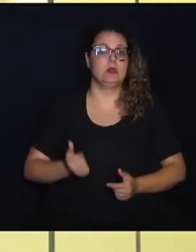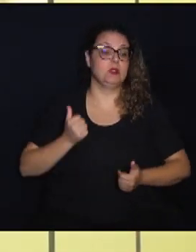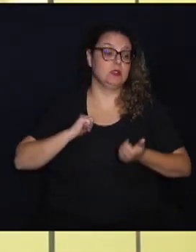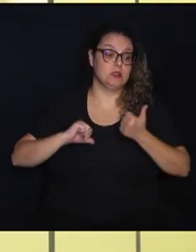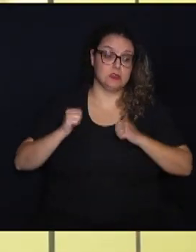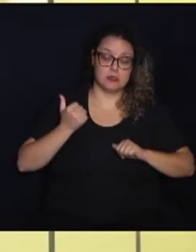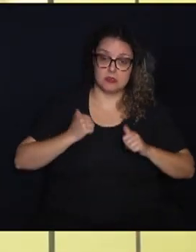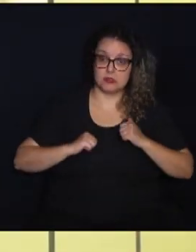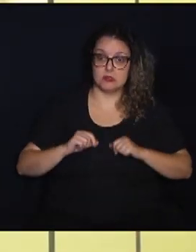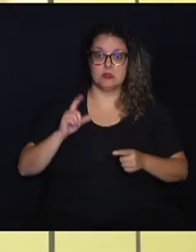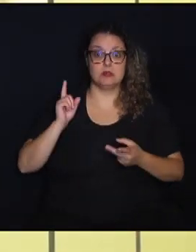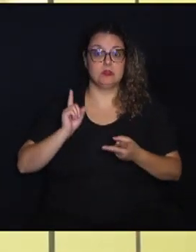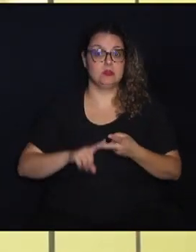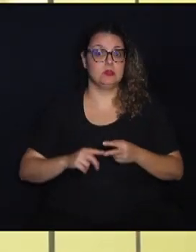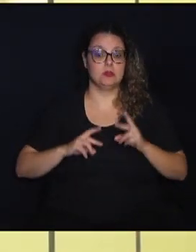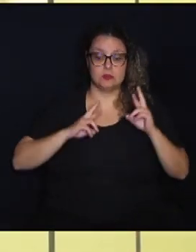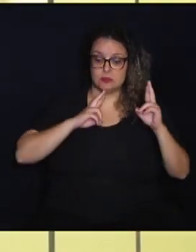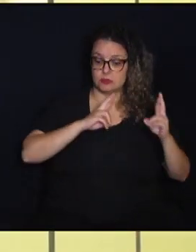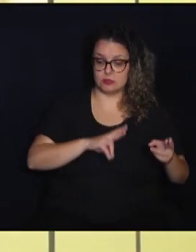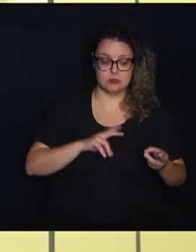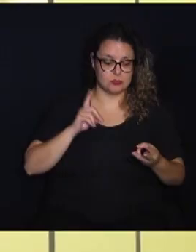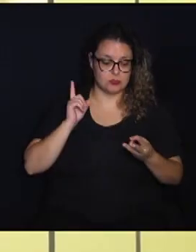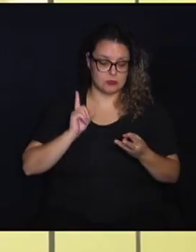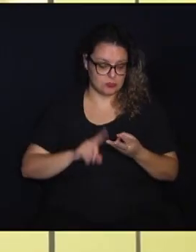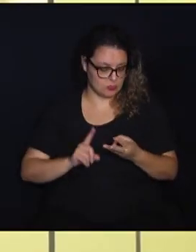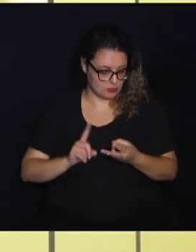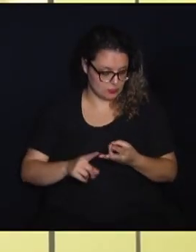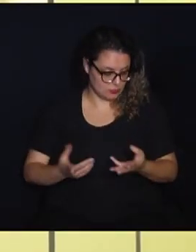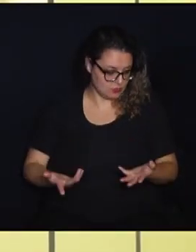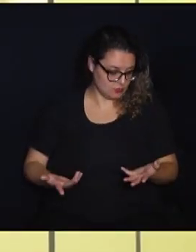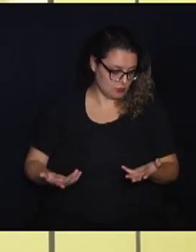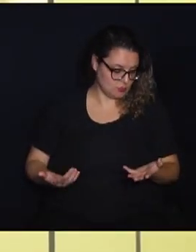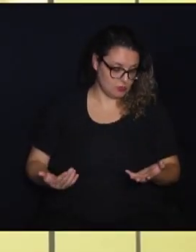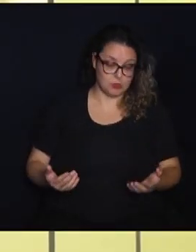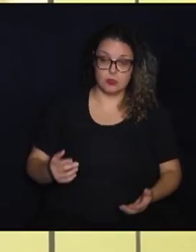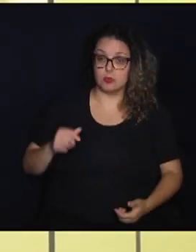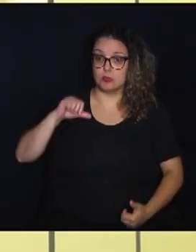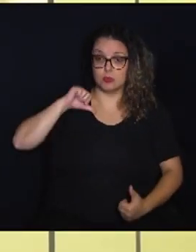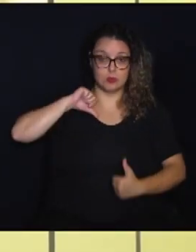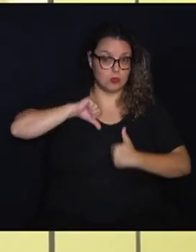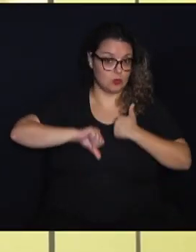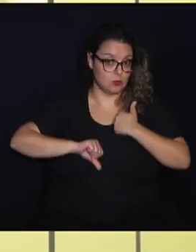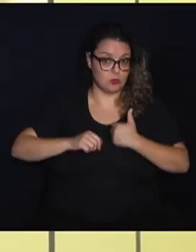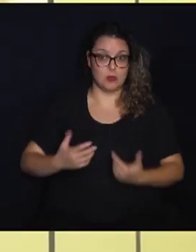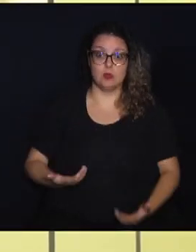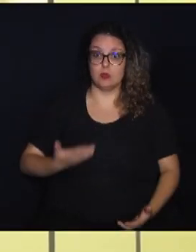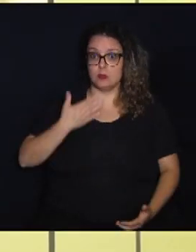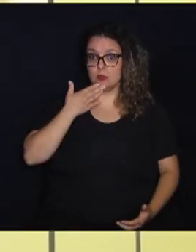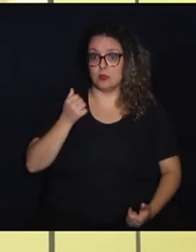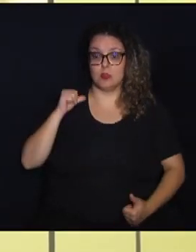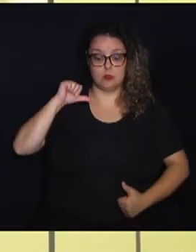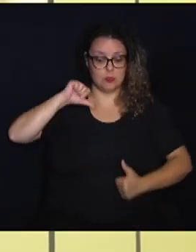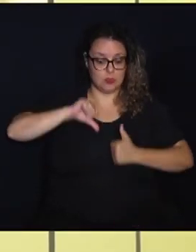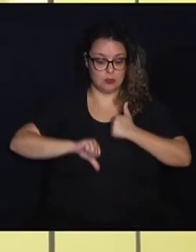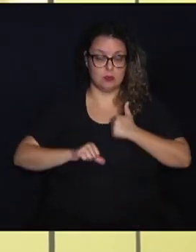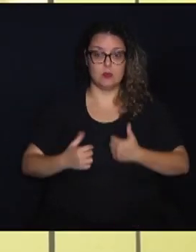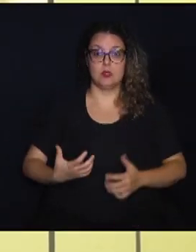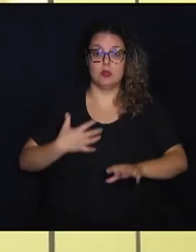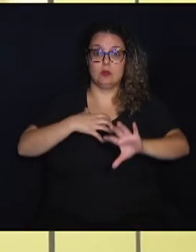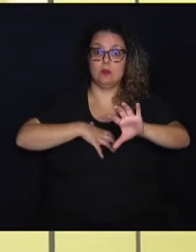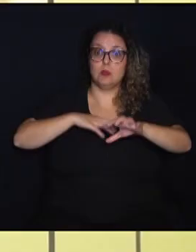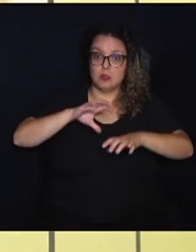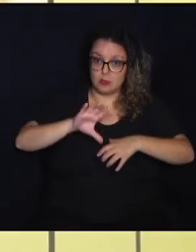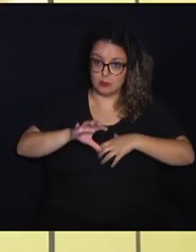a questão do sono, a questão até mesmo do humor. Muita gente melhora a questão do humor, a empatia com